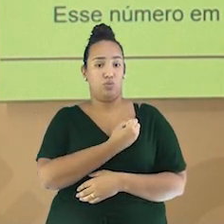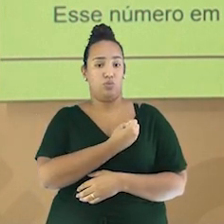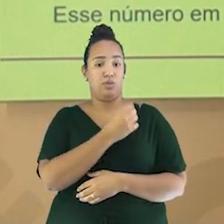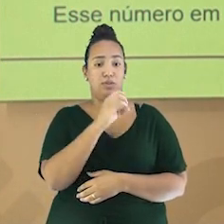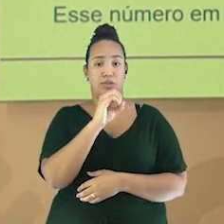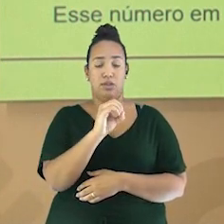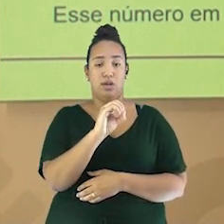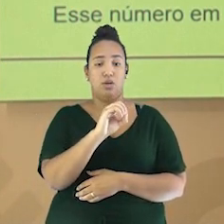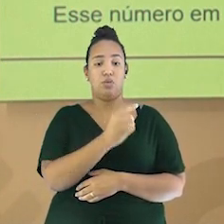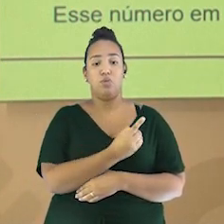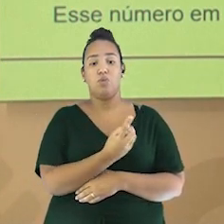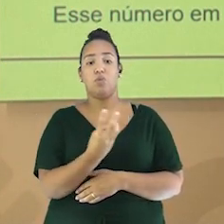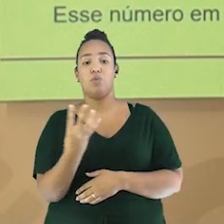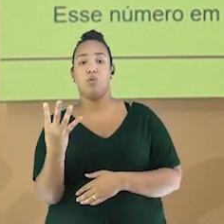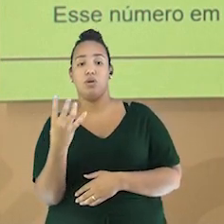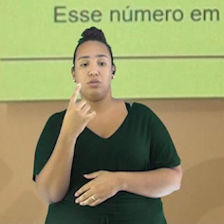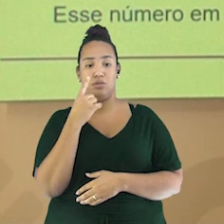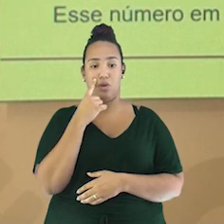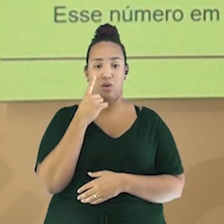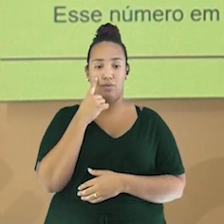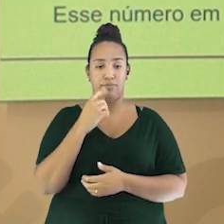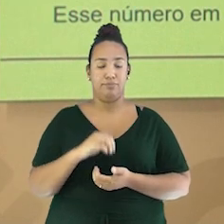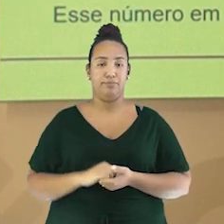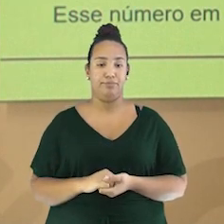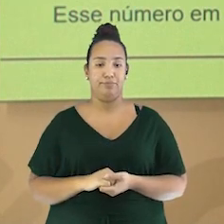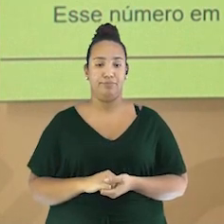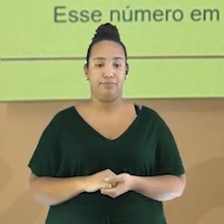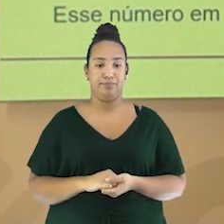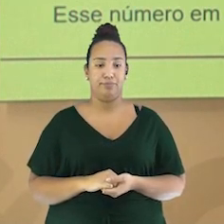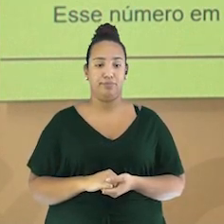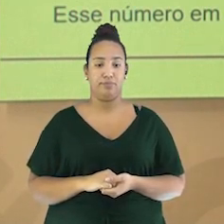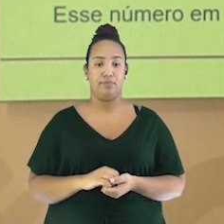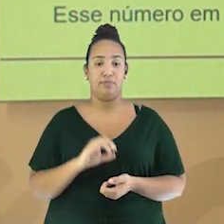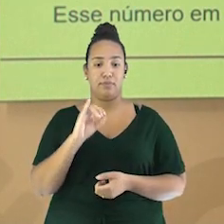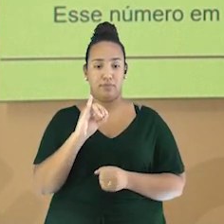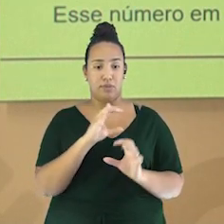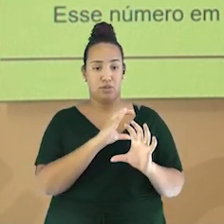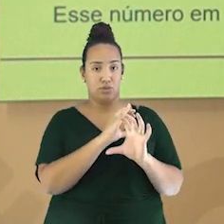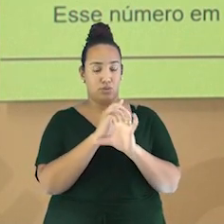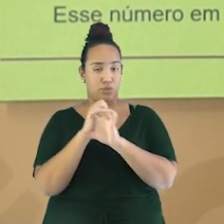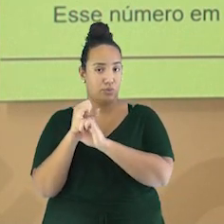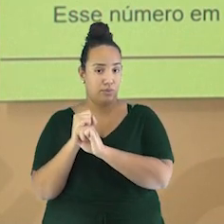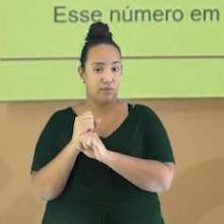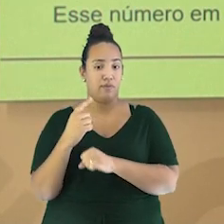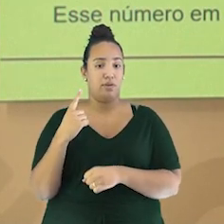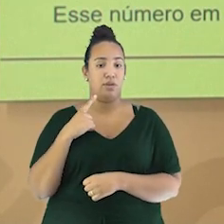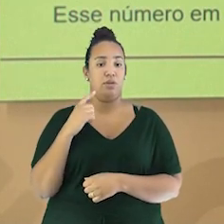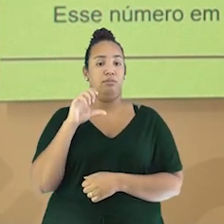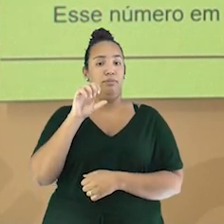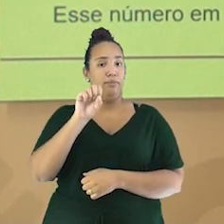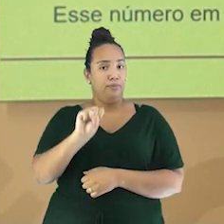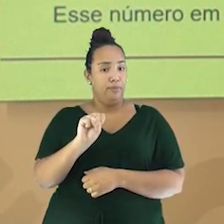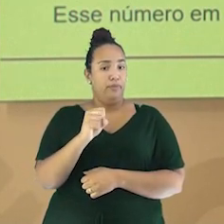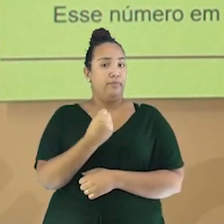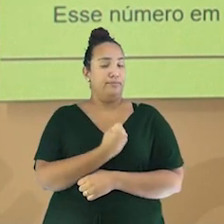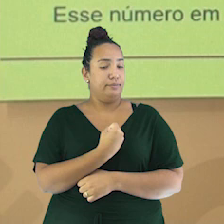aonde você posicionou. Então, se você contar, vai possuir 8